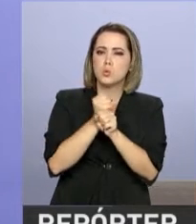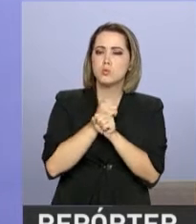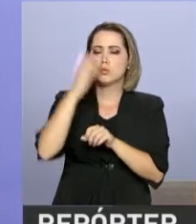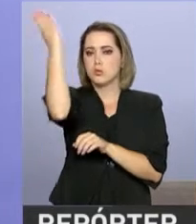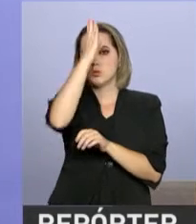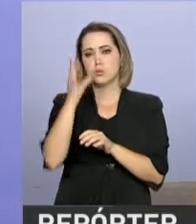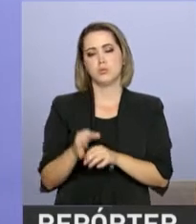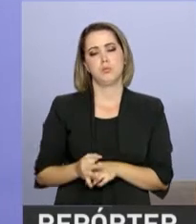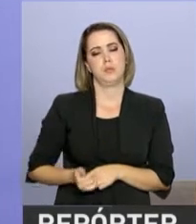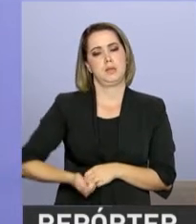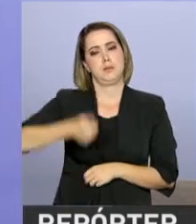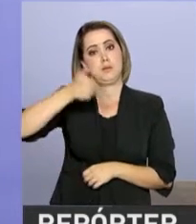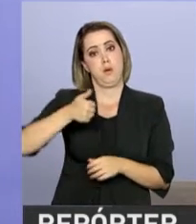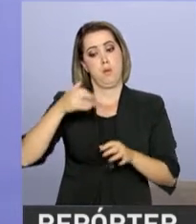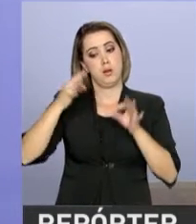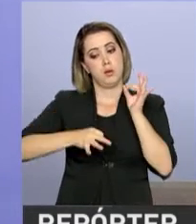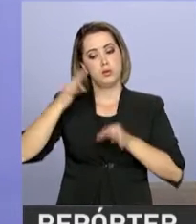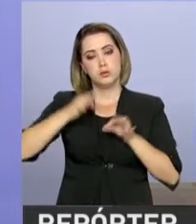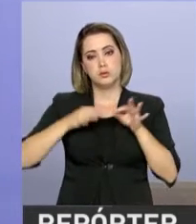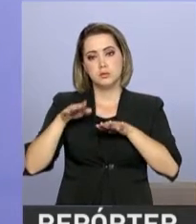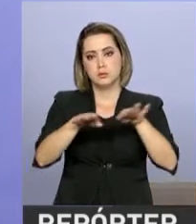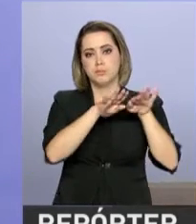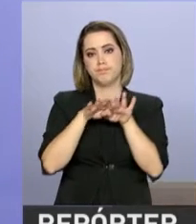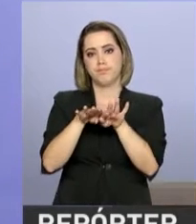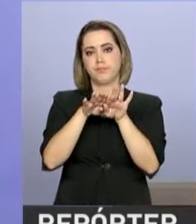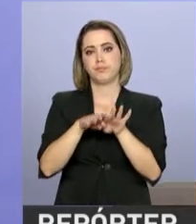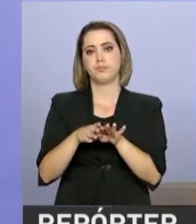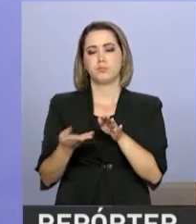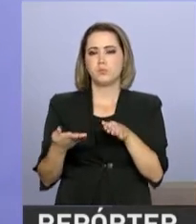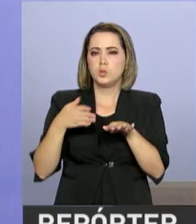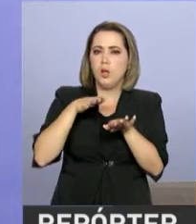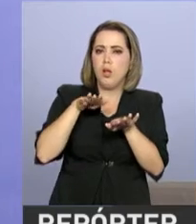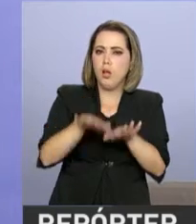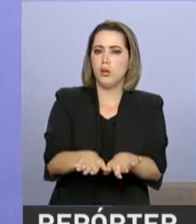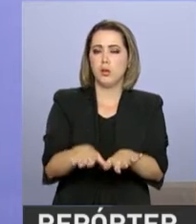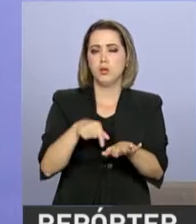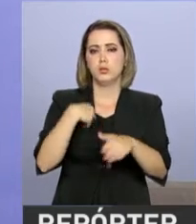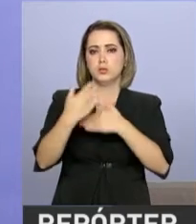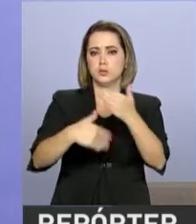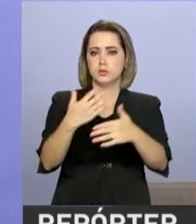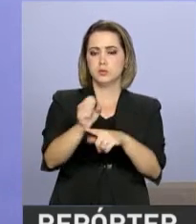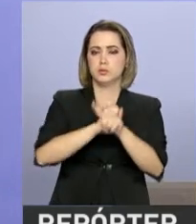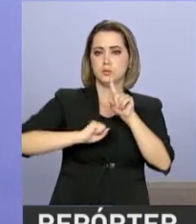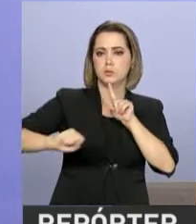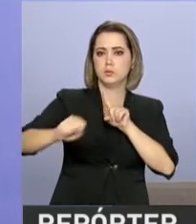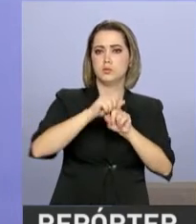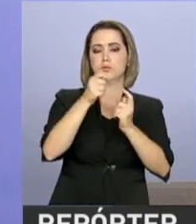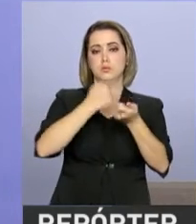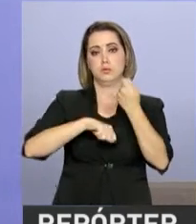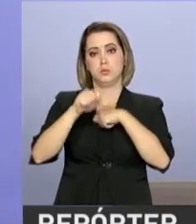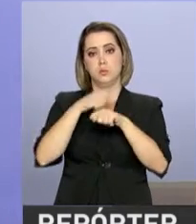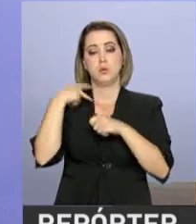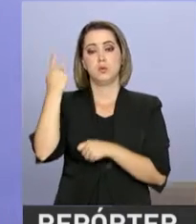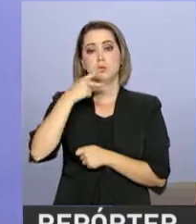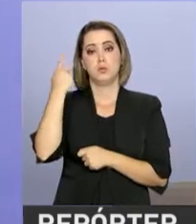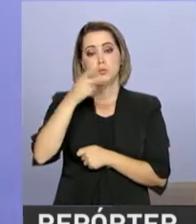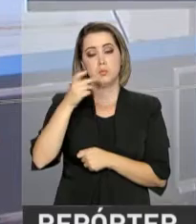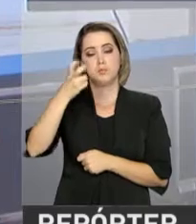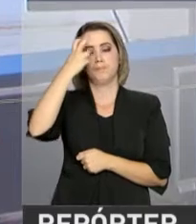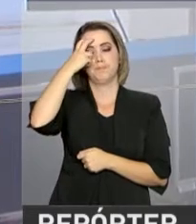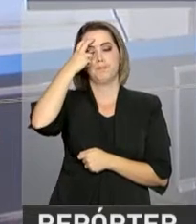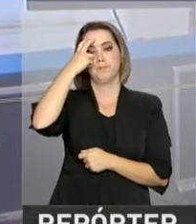igualitário e democrático, valorizando a mulher, incluindo no processo de desenvolvimento social, econômico, político e